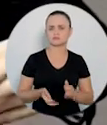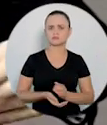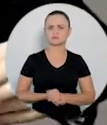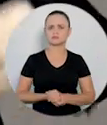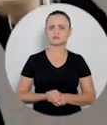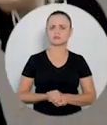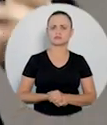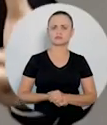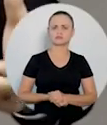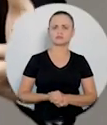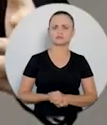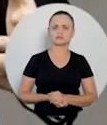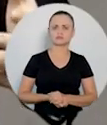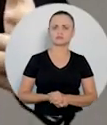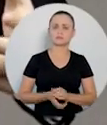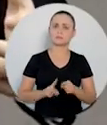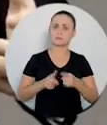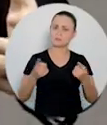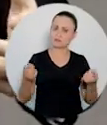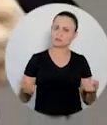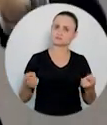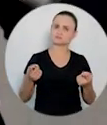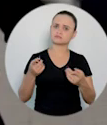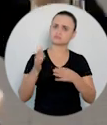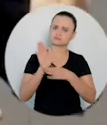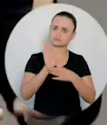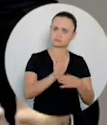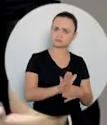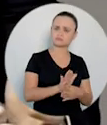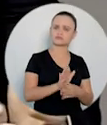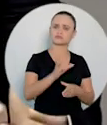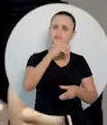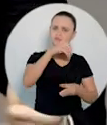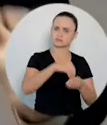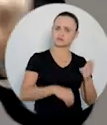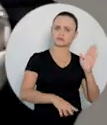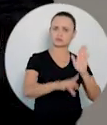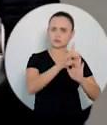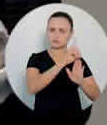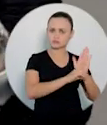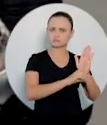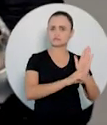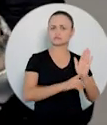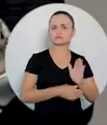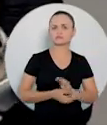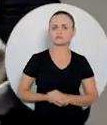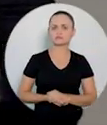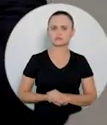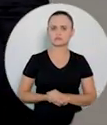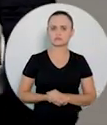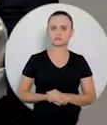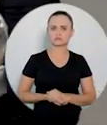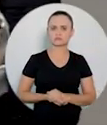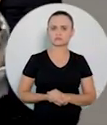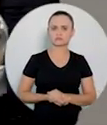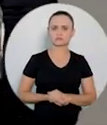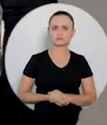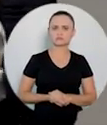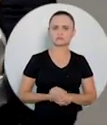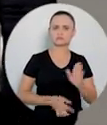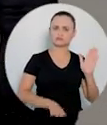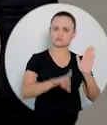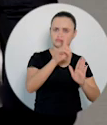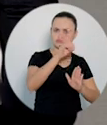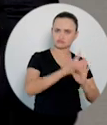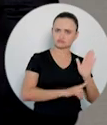que a absolvição, se ele efetivamente é culpado, mas garantir que o que está disposto no artigo